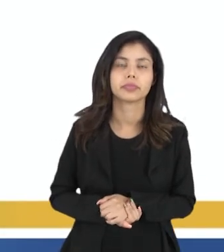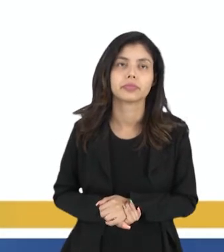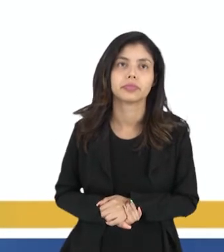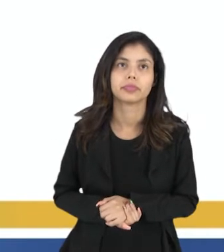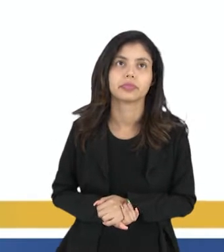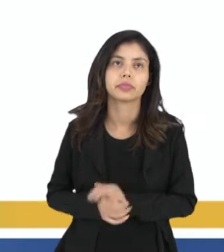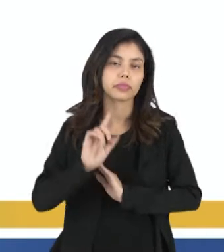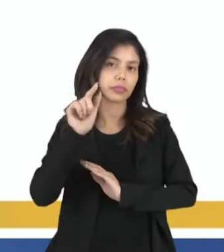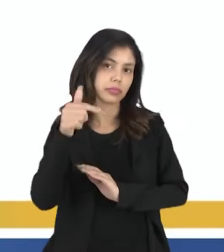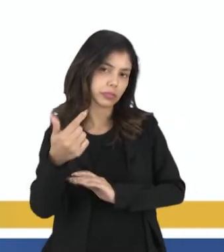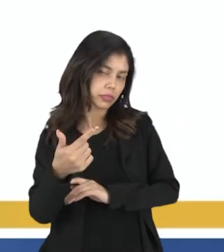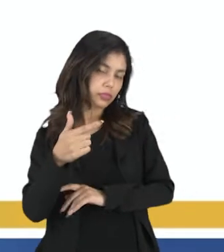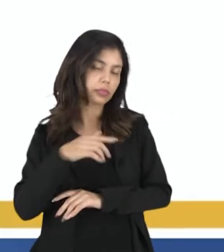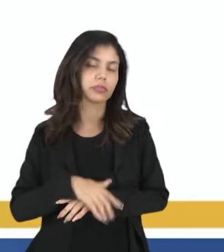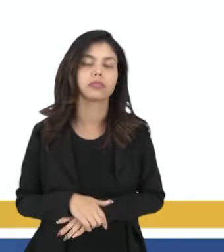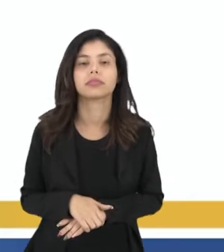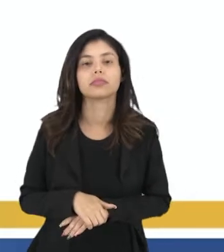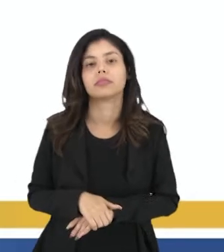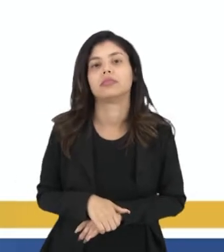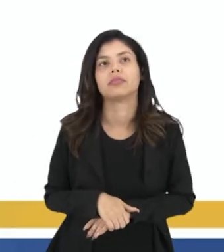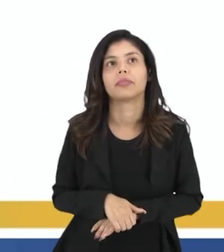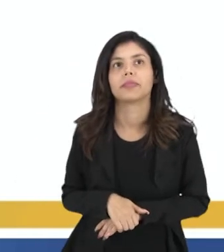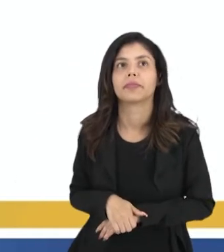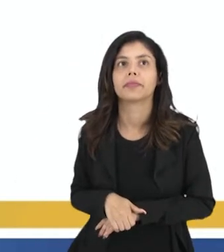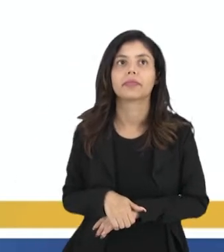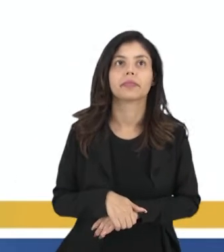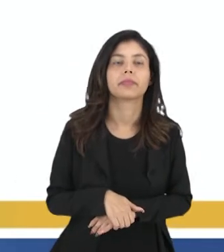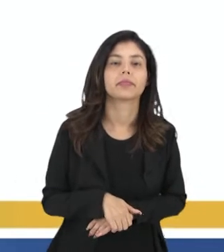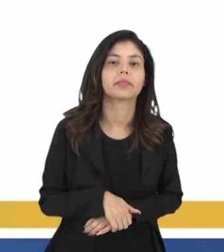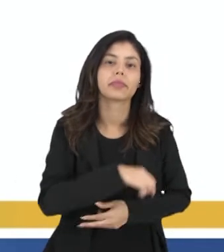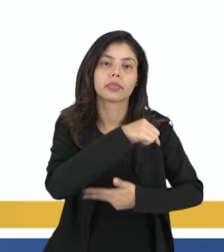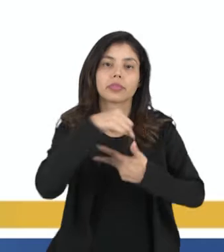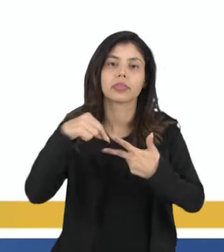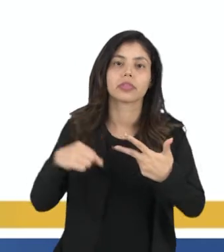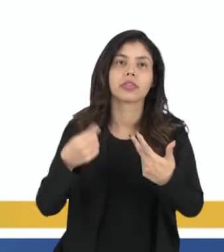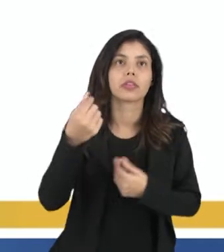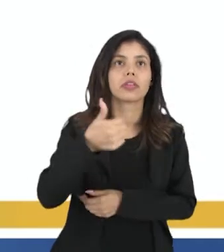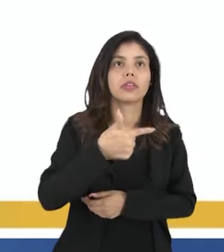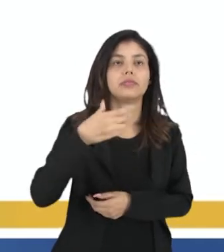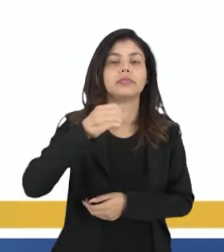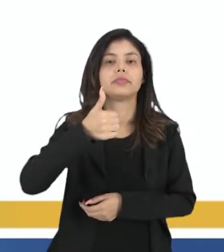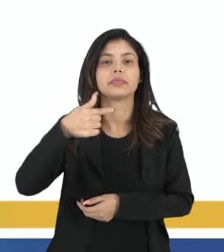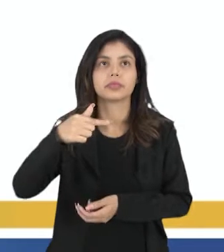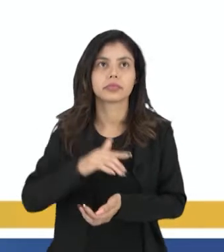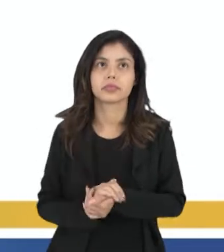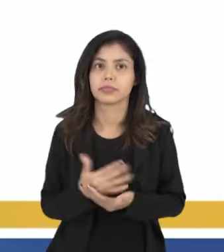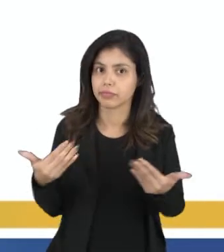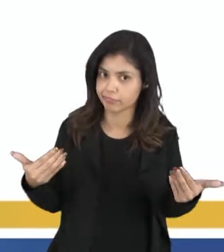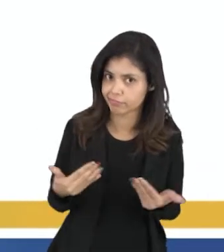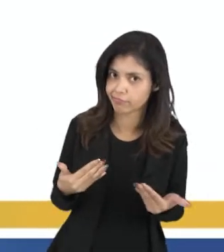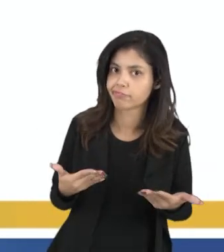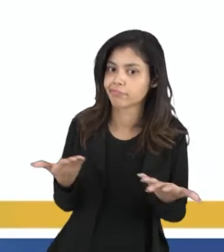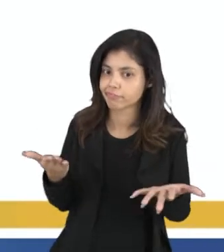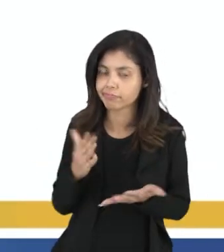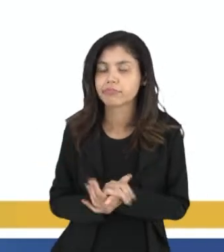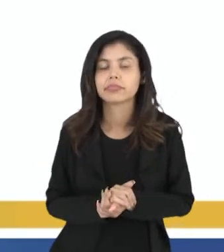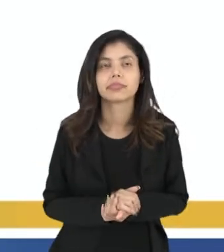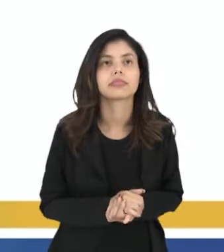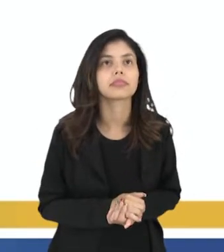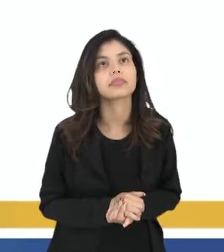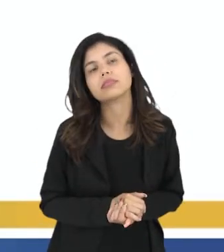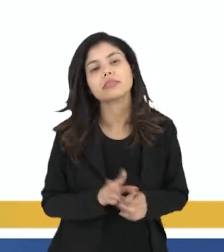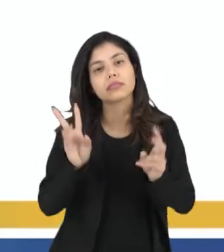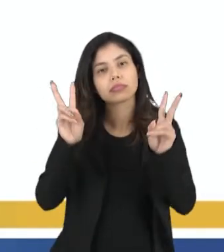Então vamos ver a outra questão aqui do Enem. Enem 2017, é bem recente, né? Então